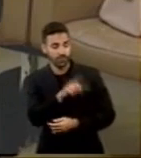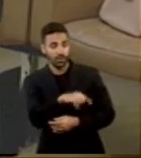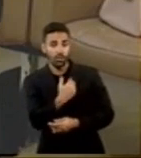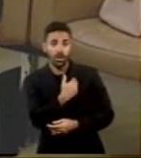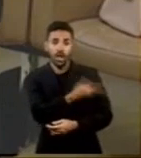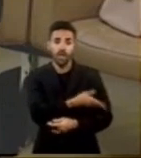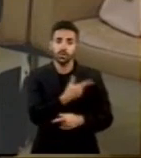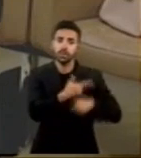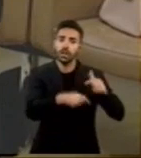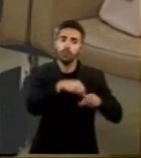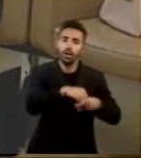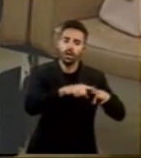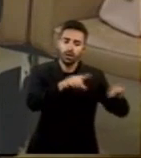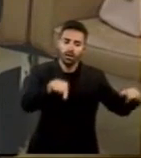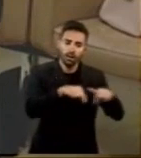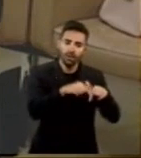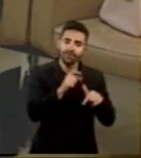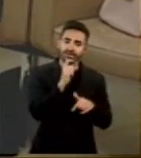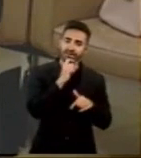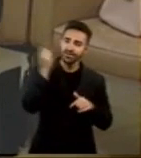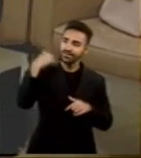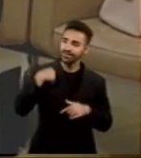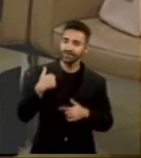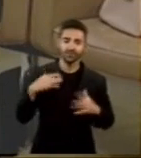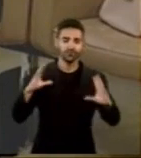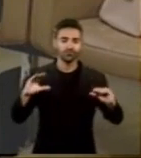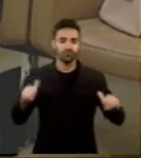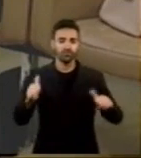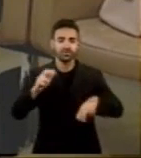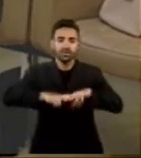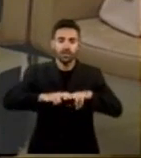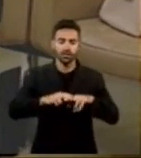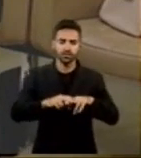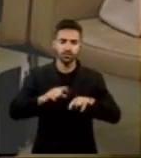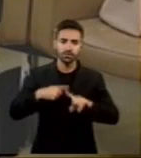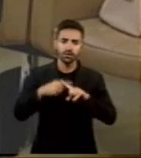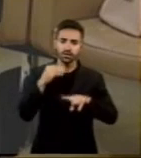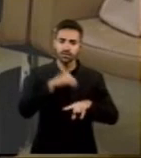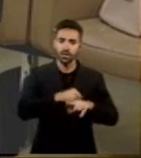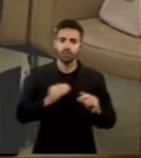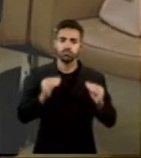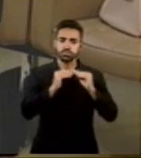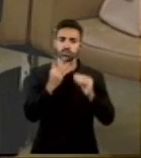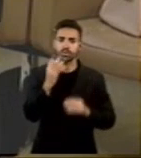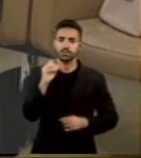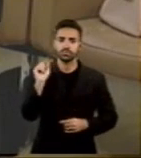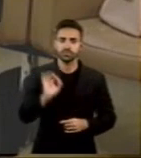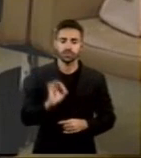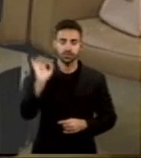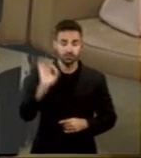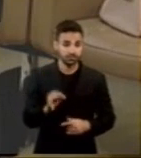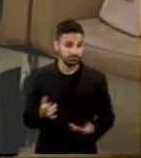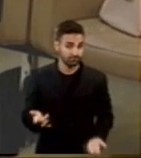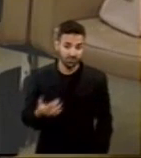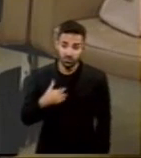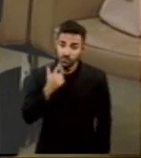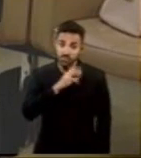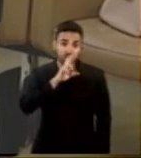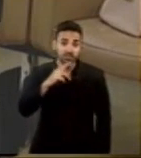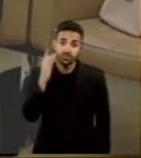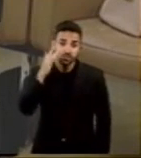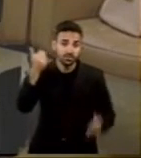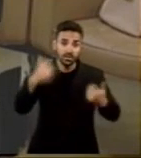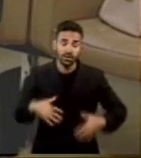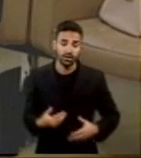no ar-condicionado do porto ganha 40%. Então, realmente, eu não consigo responder, a não ser explicar. Olha, eu